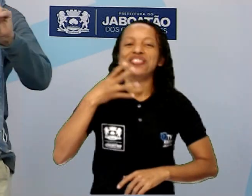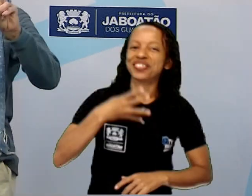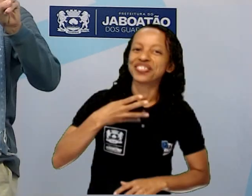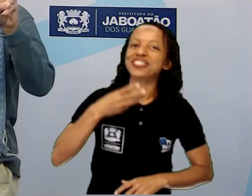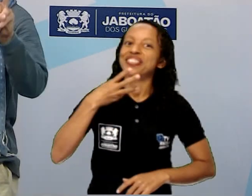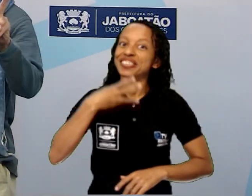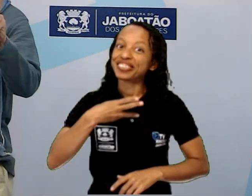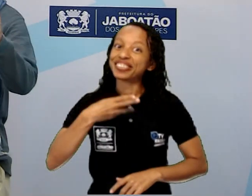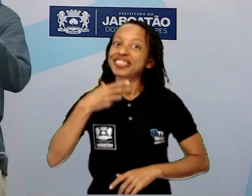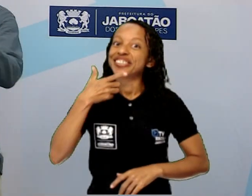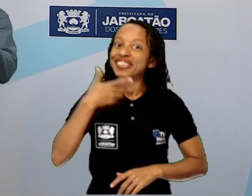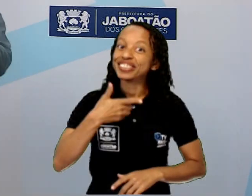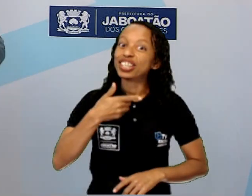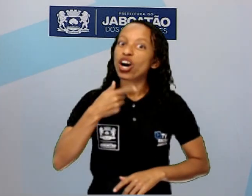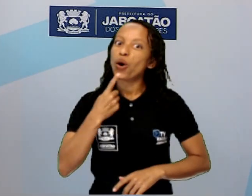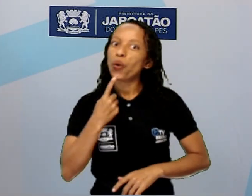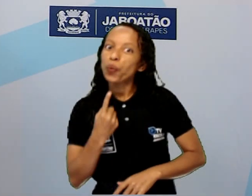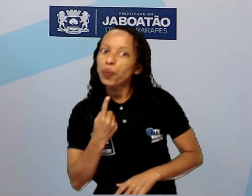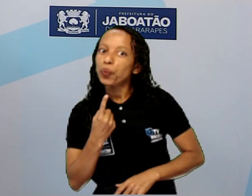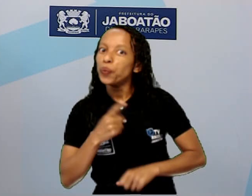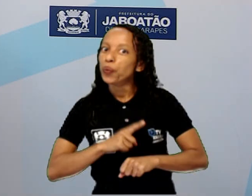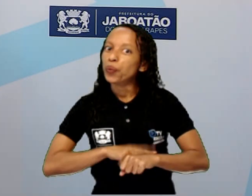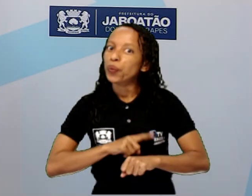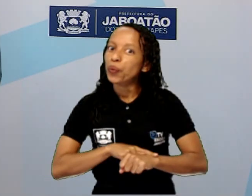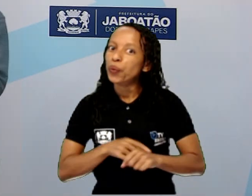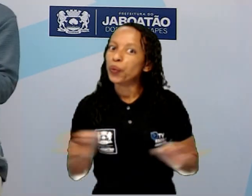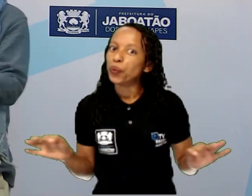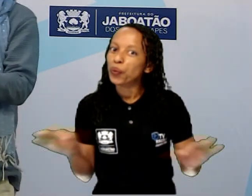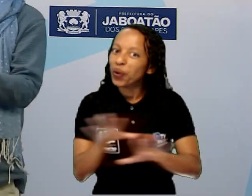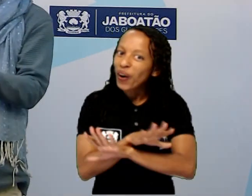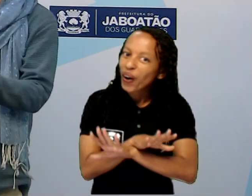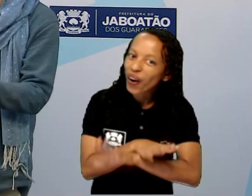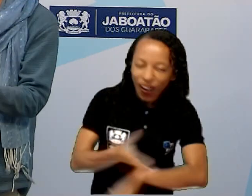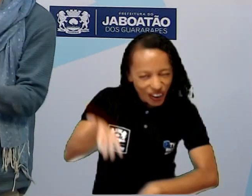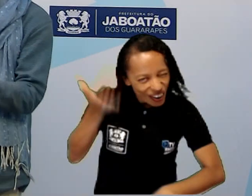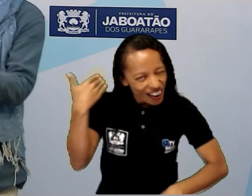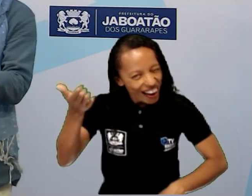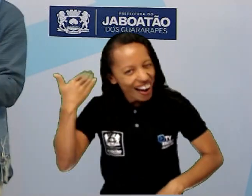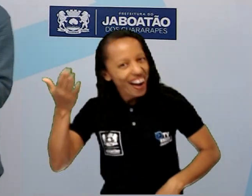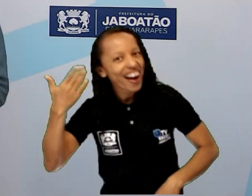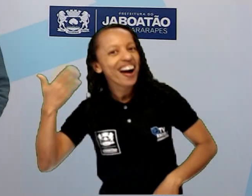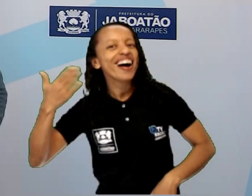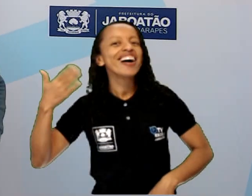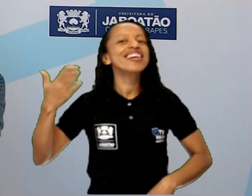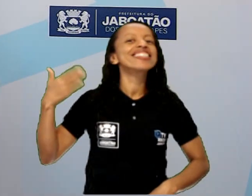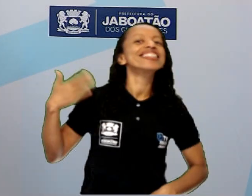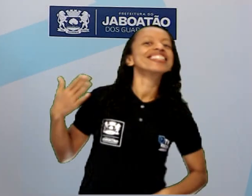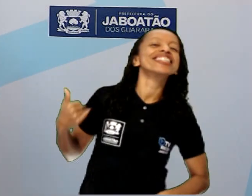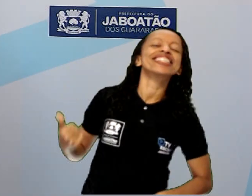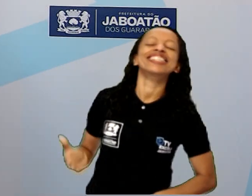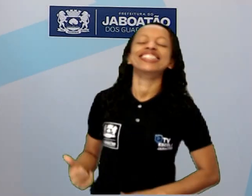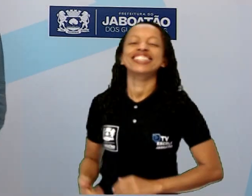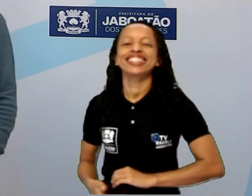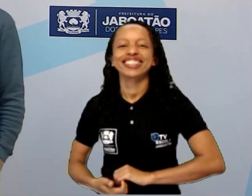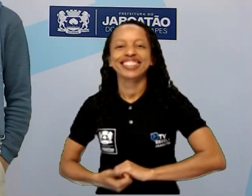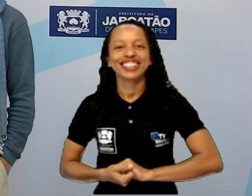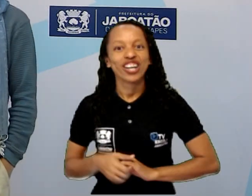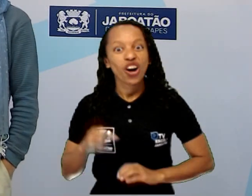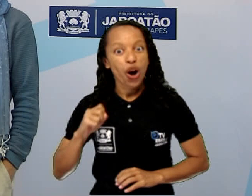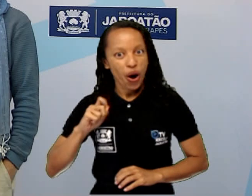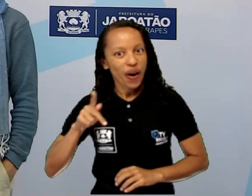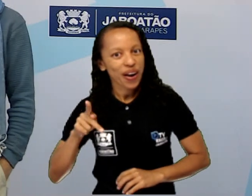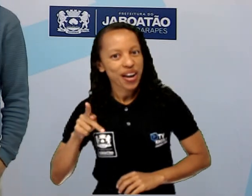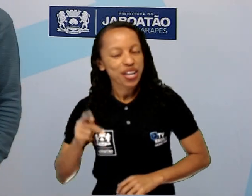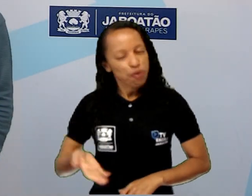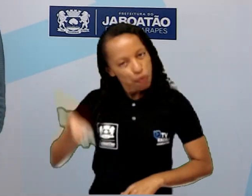3, 2, 1. Vamos embora, vamos embora, vamos embora, que atrás vem hora, ok?